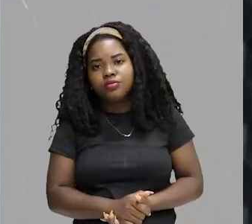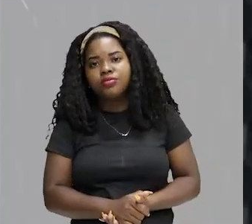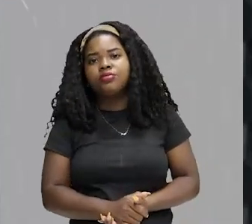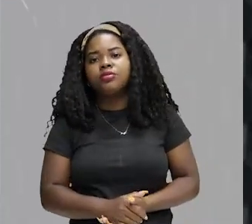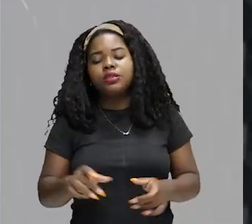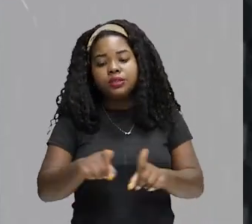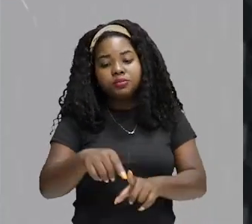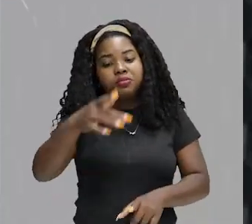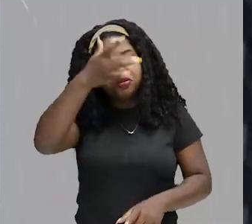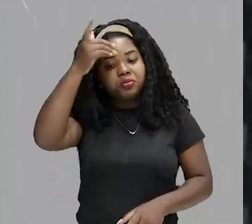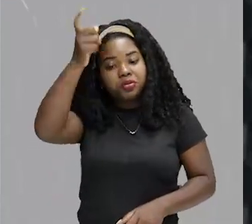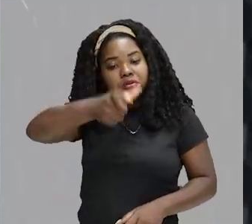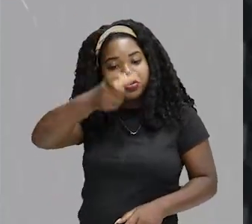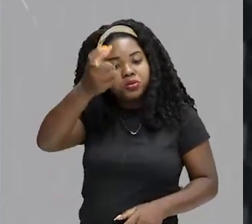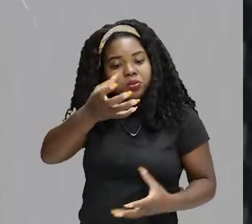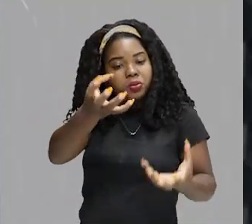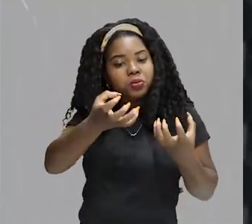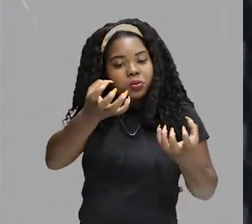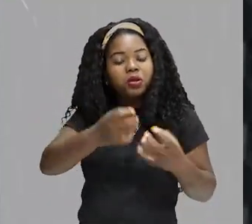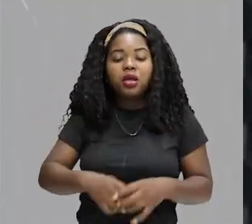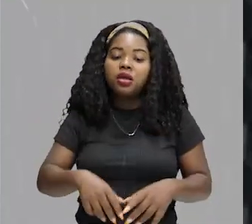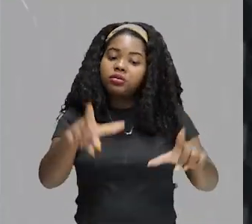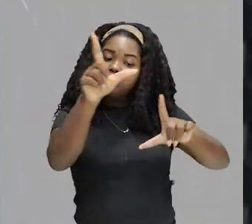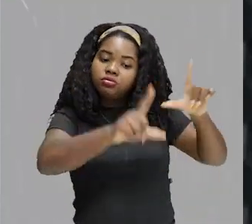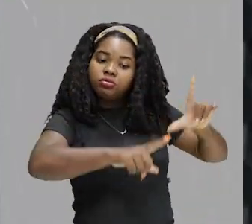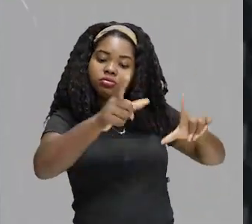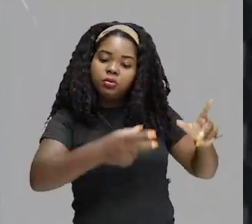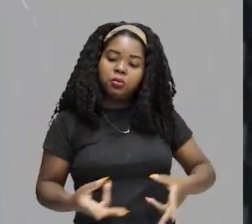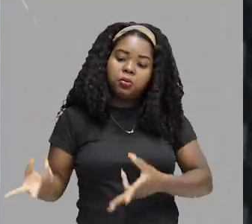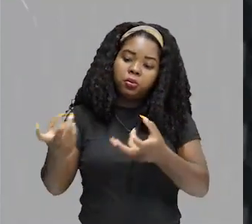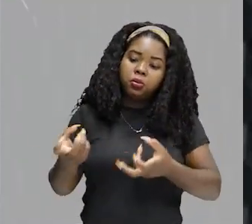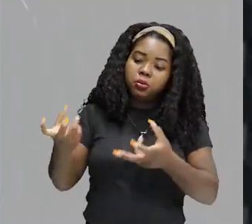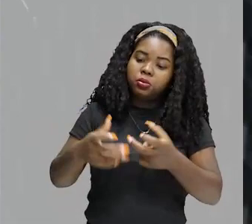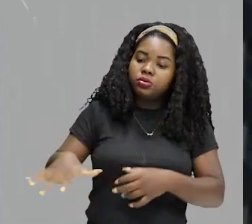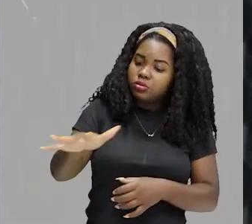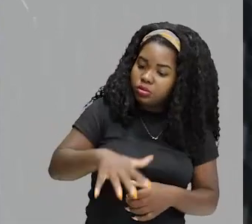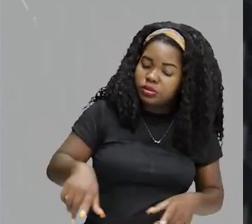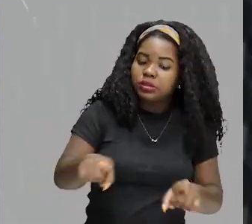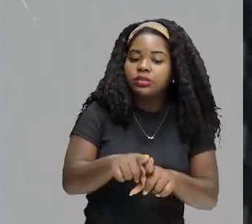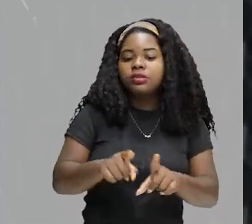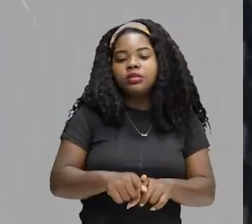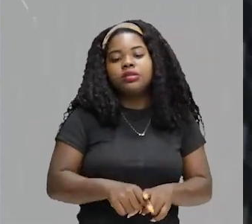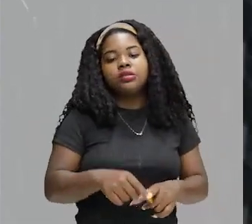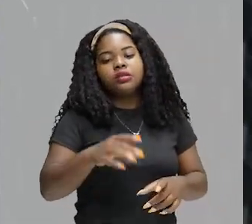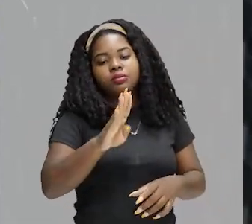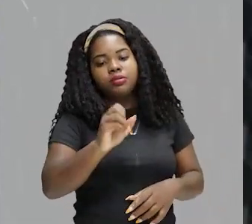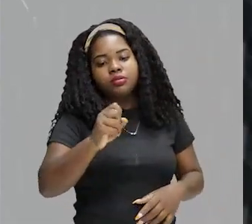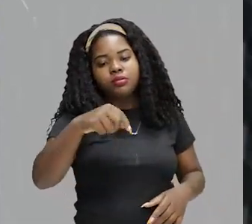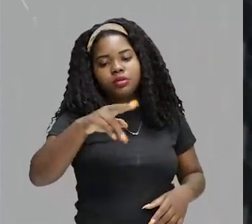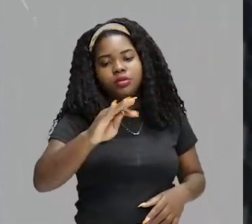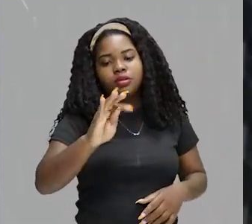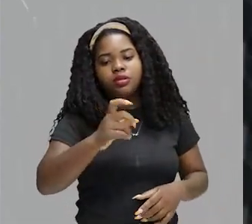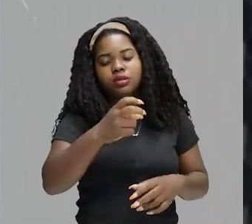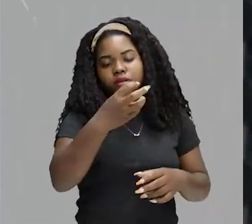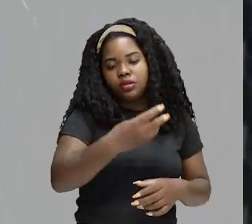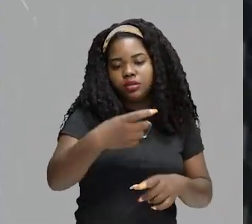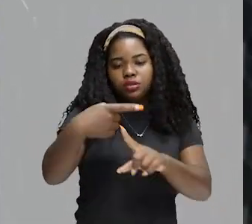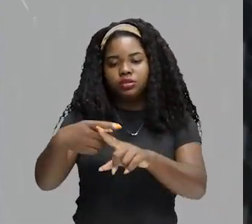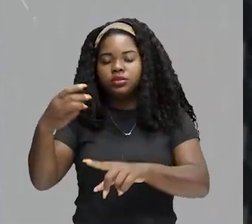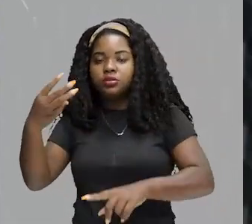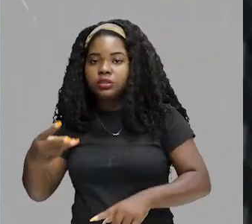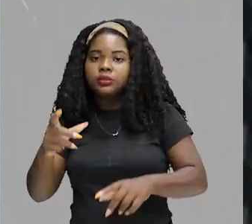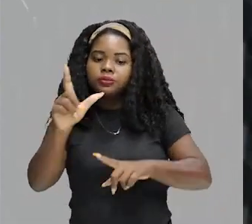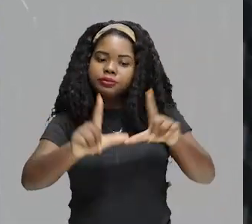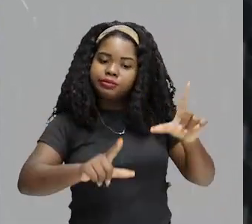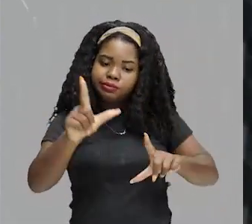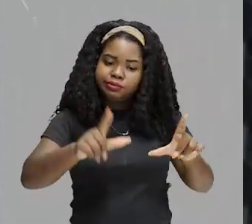de atletas, então a mídia acaba ali que não explorando esses atletas, e o basquete 3x3 que por conta da mídia e toda a sua